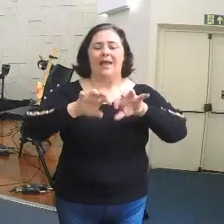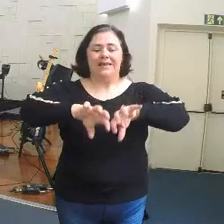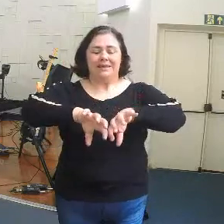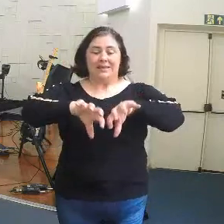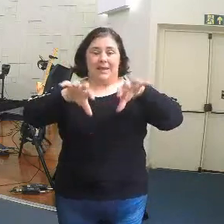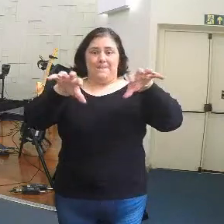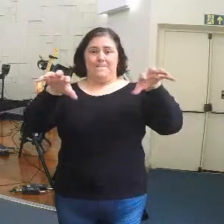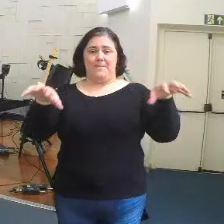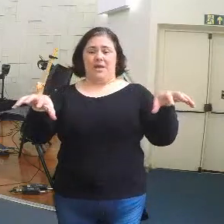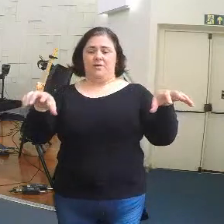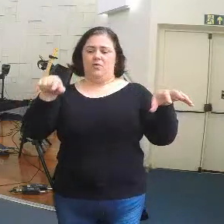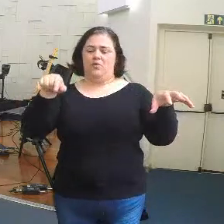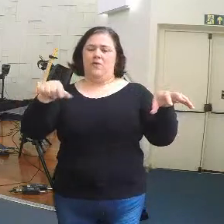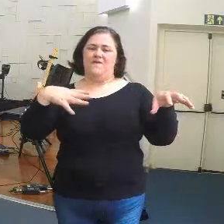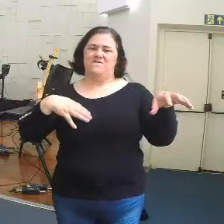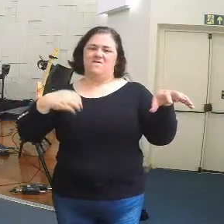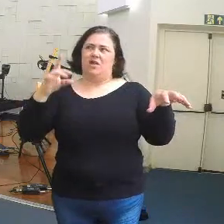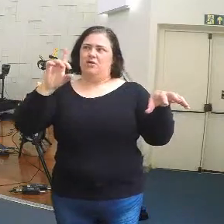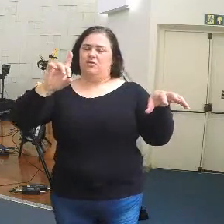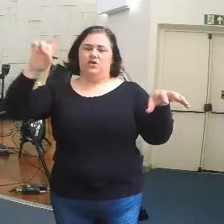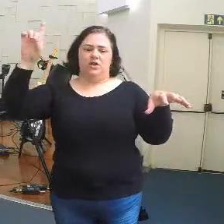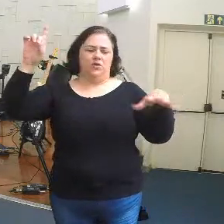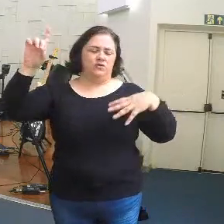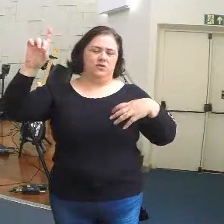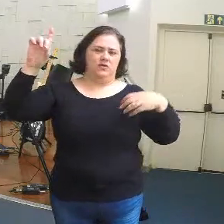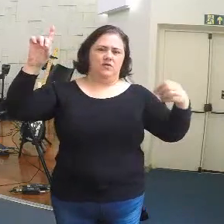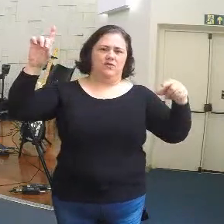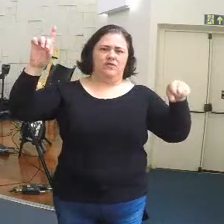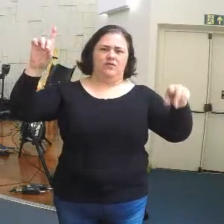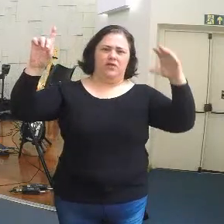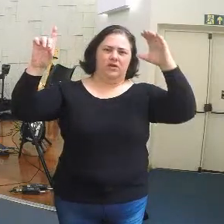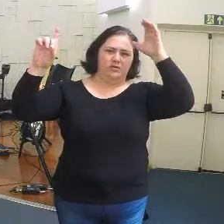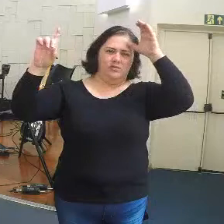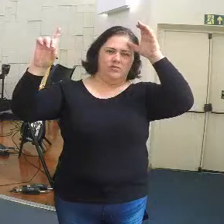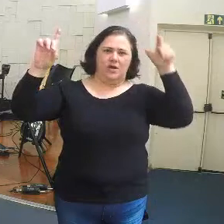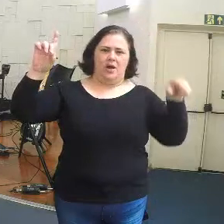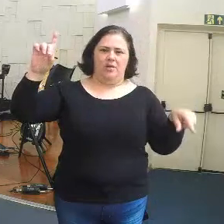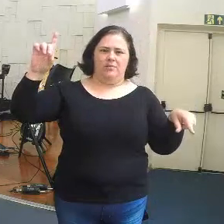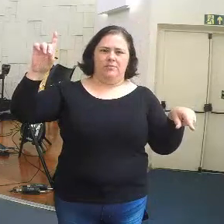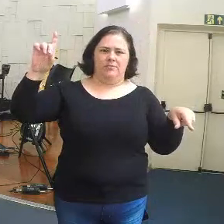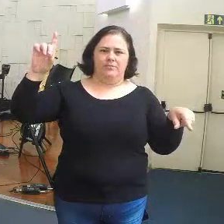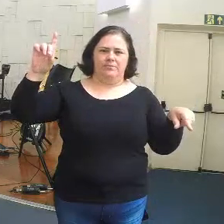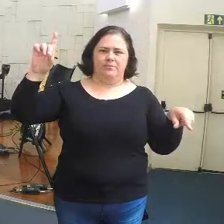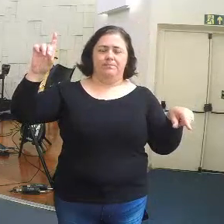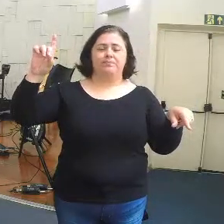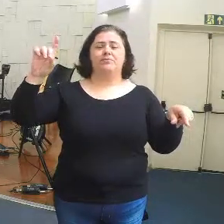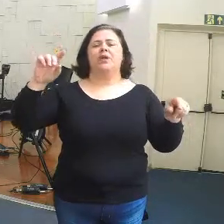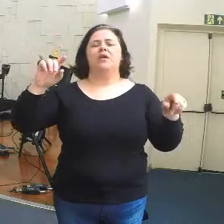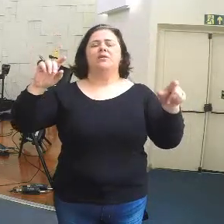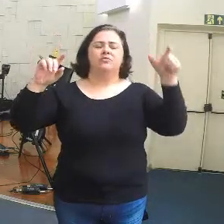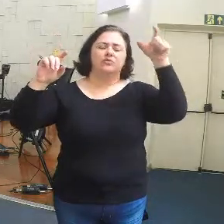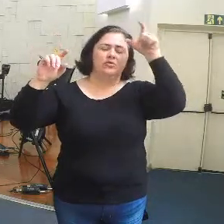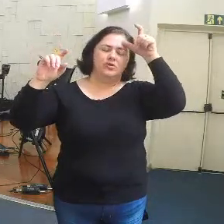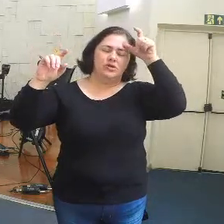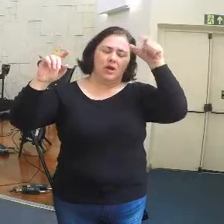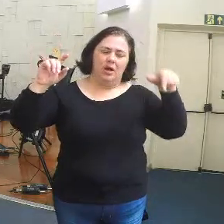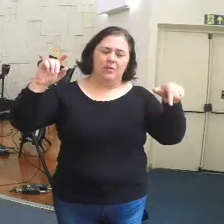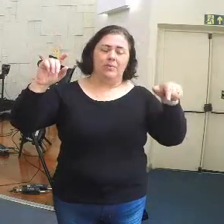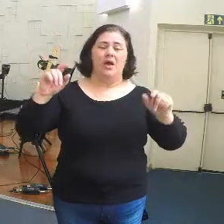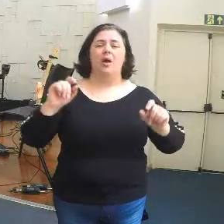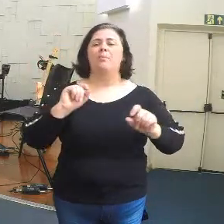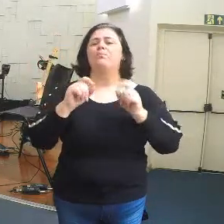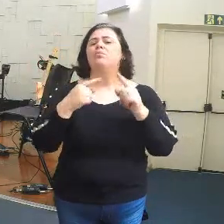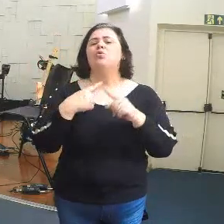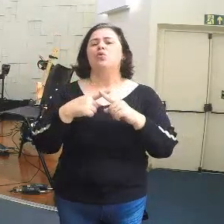aqueles que são filhos de Deus e aqueles que são filhos do diabo. A primeira prova é doutrinária, porque ele afirma que Deus é